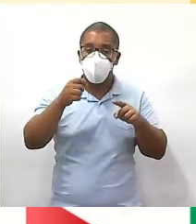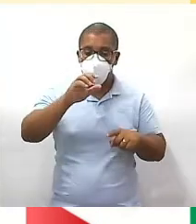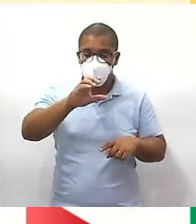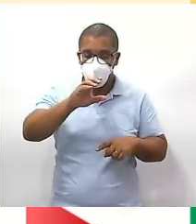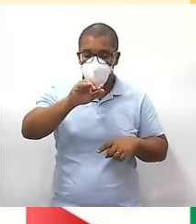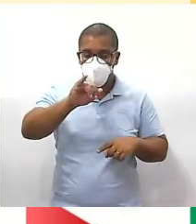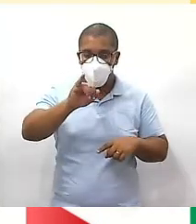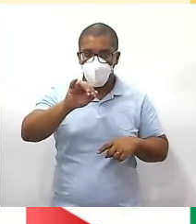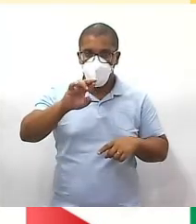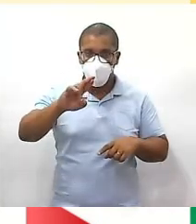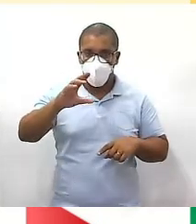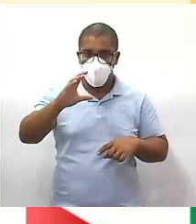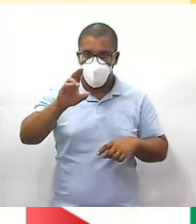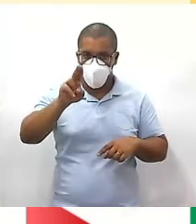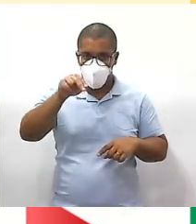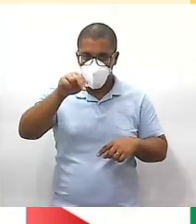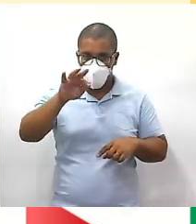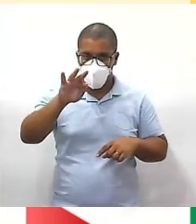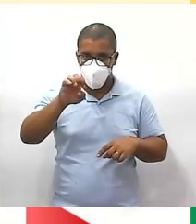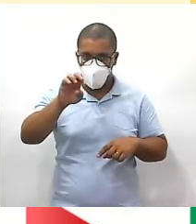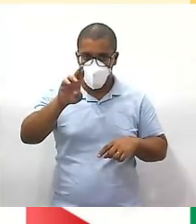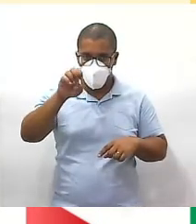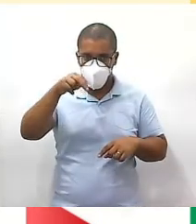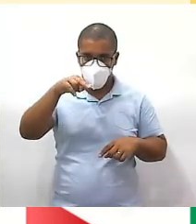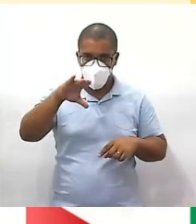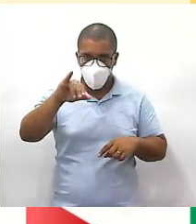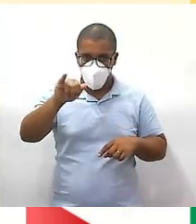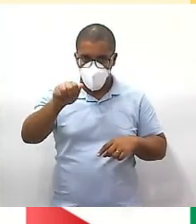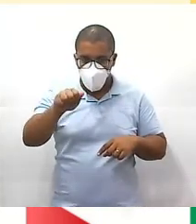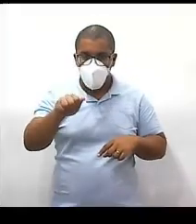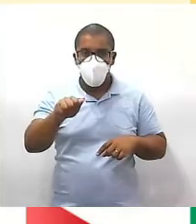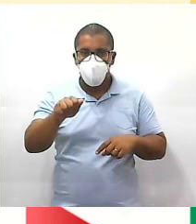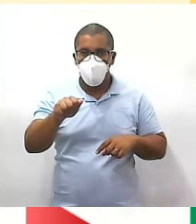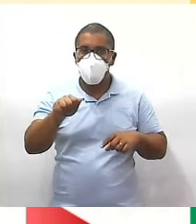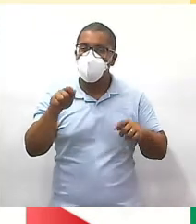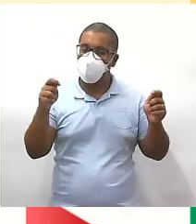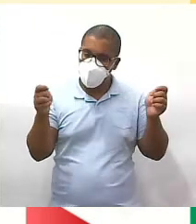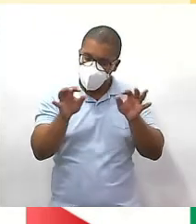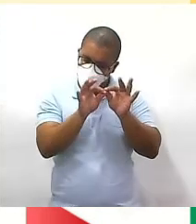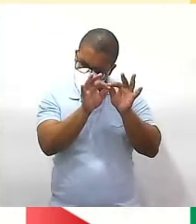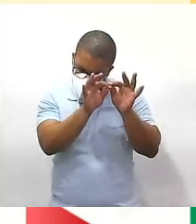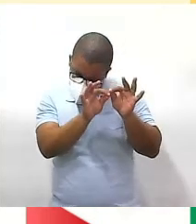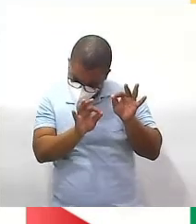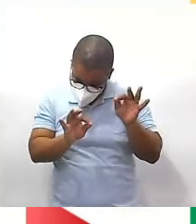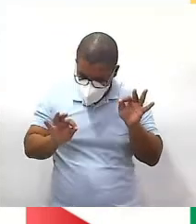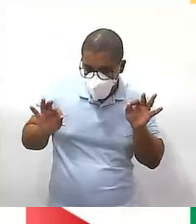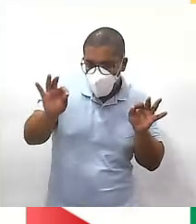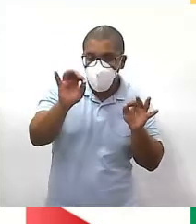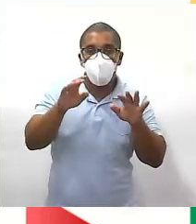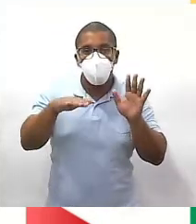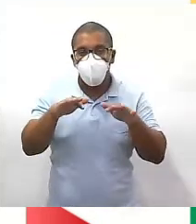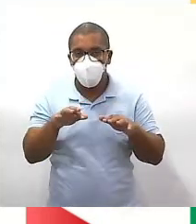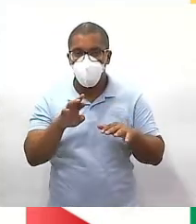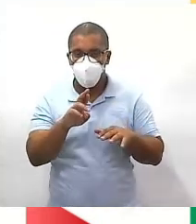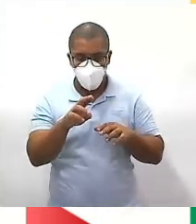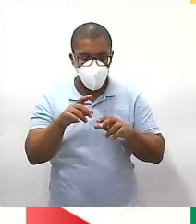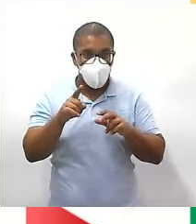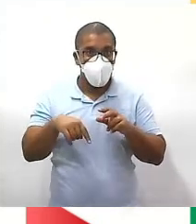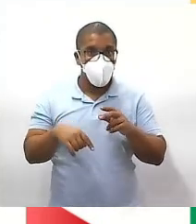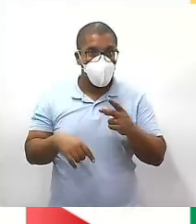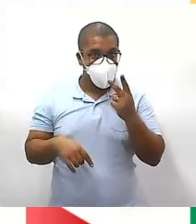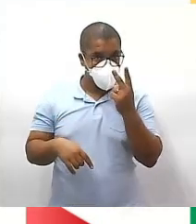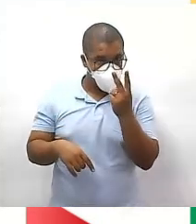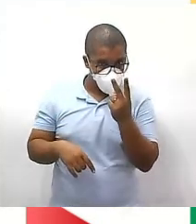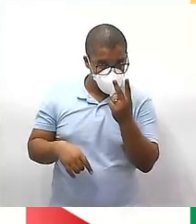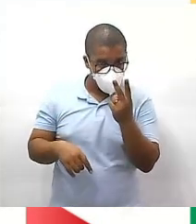Então, eu tenho uma especificidade com ela. Eu calculo o comprimento em função do raio 2πr. Não